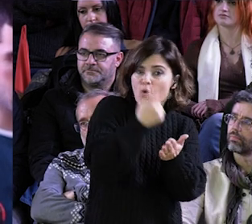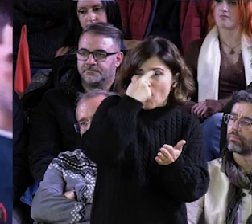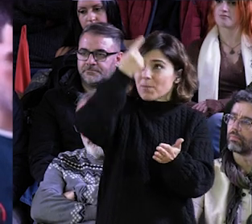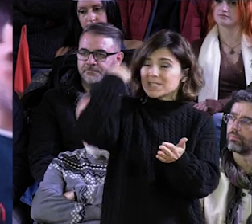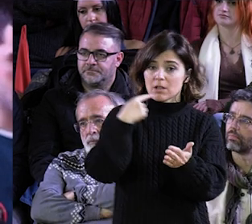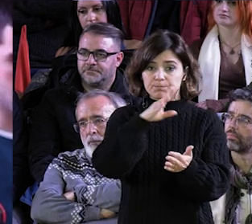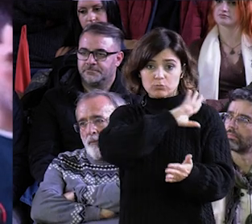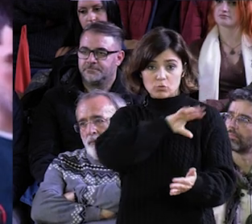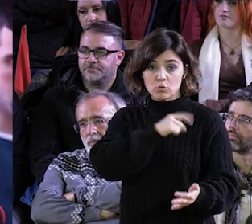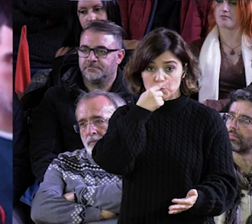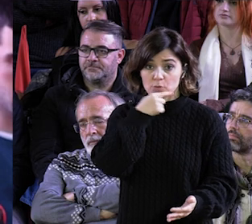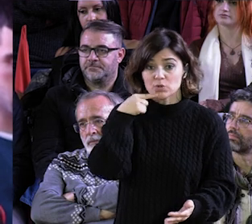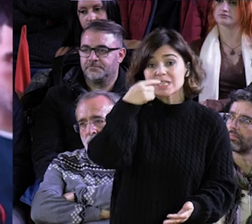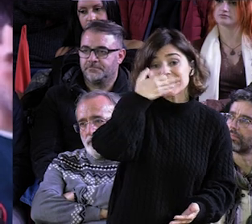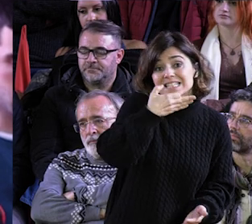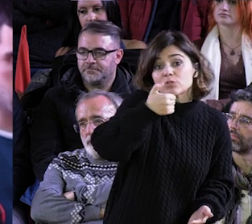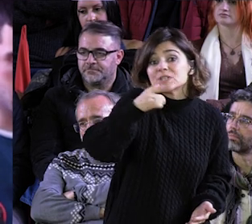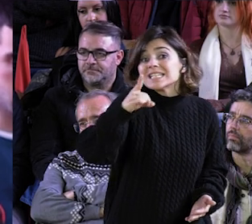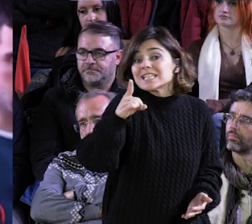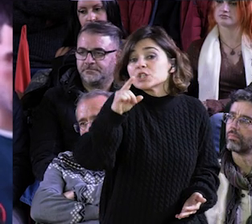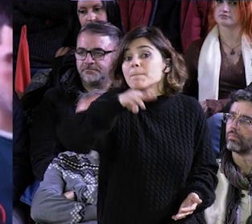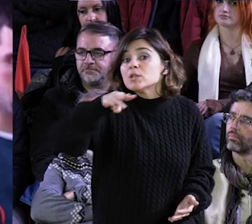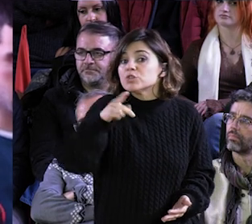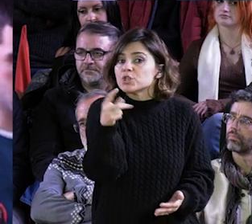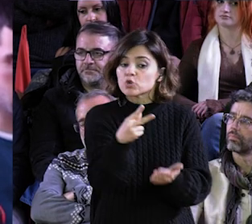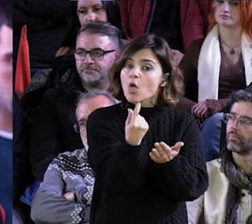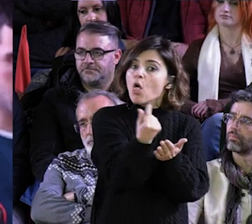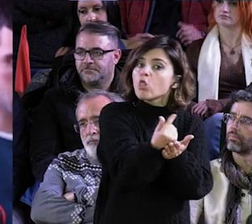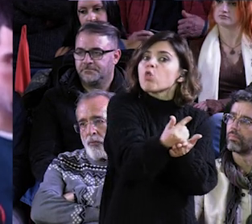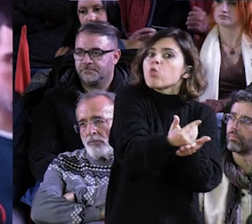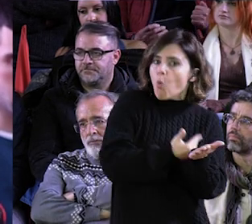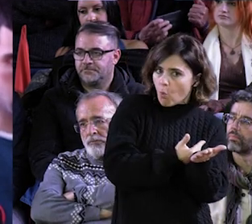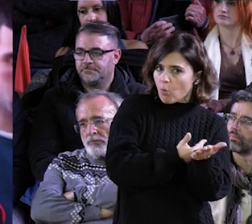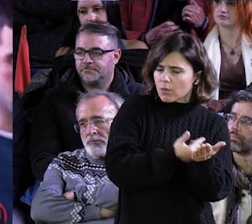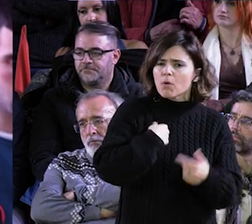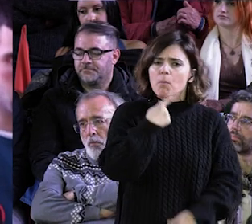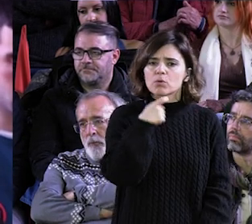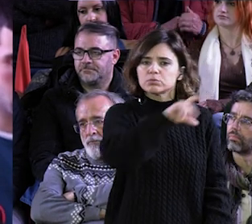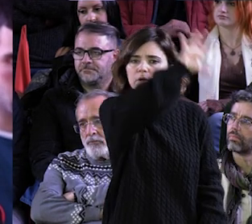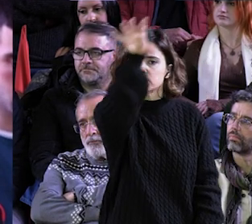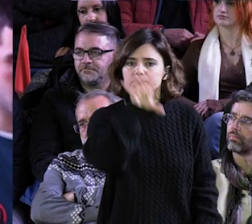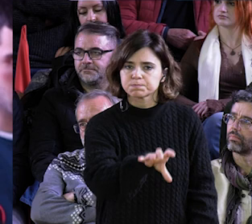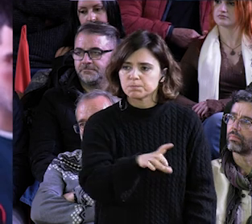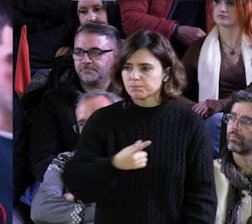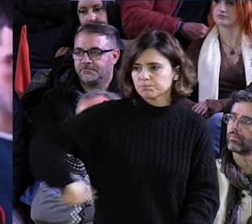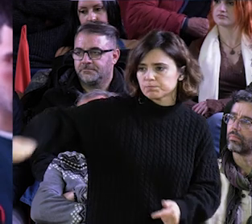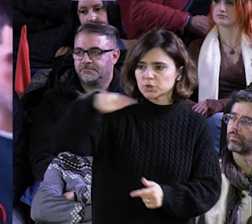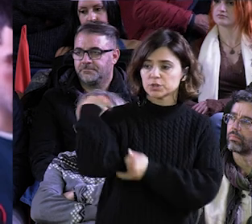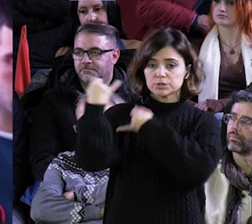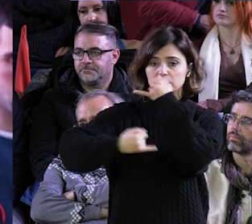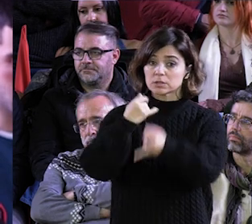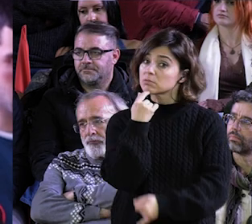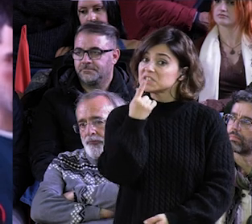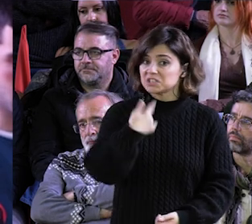Pingo-Doce tiveram 756 milhões de euros de lucro. E, portanto, a pergunta que fica para toda esta geração a quem nos dizem